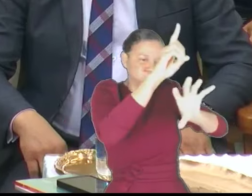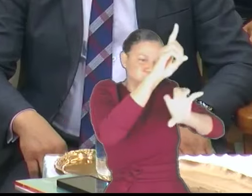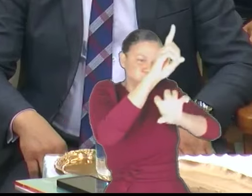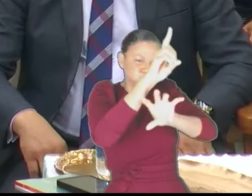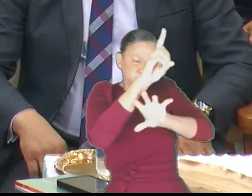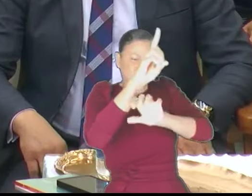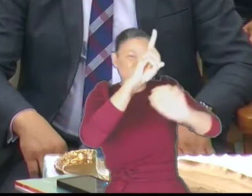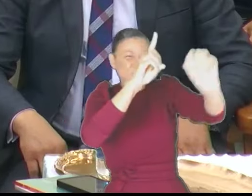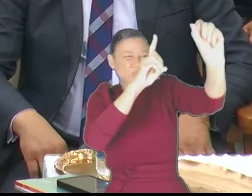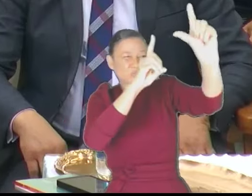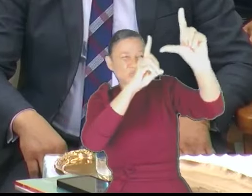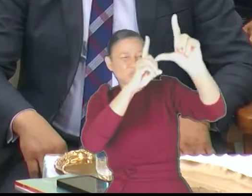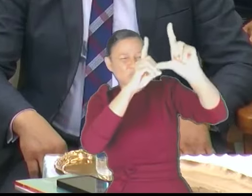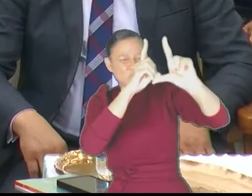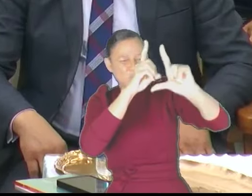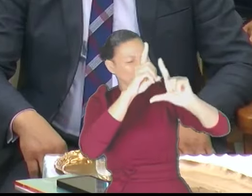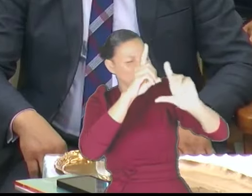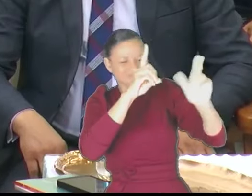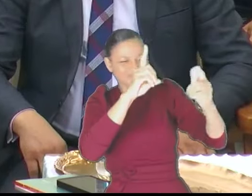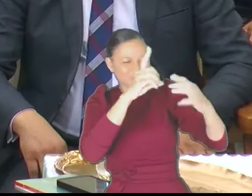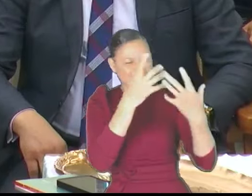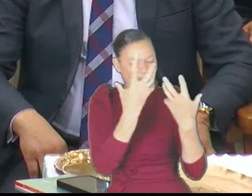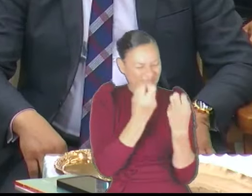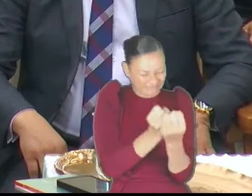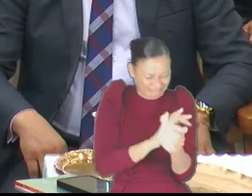sol escaldante não vai queimar.